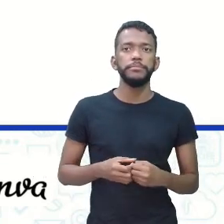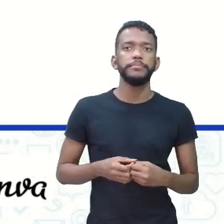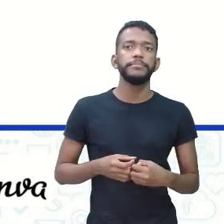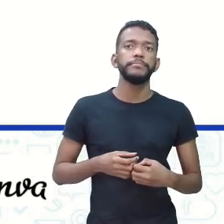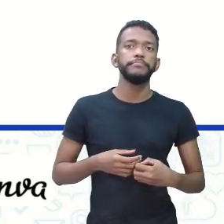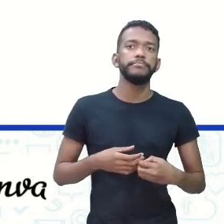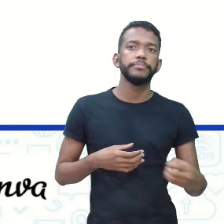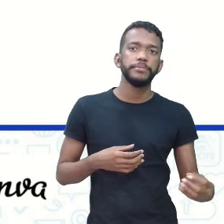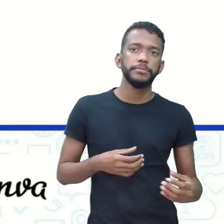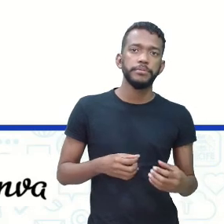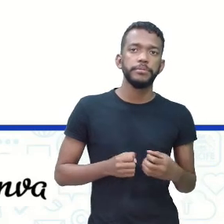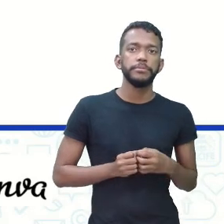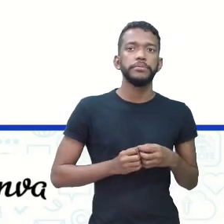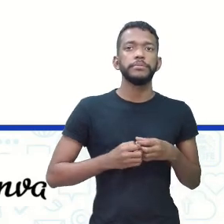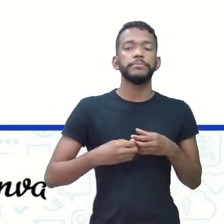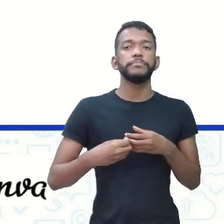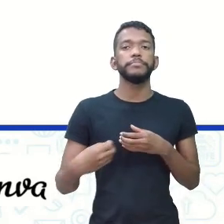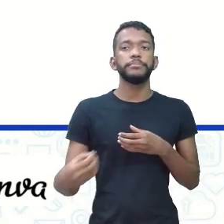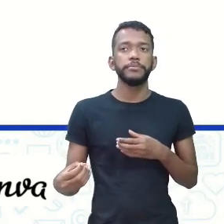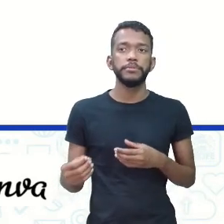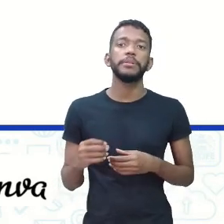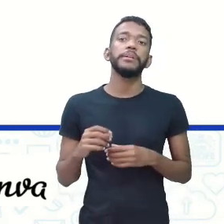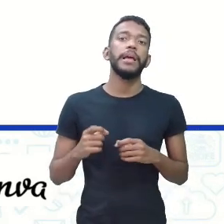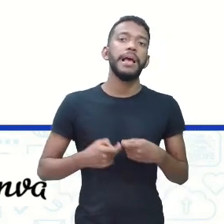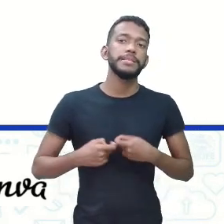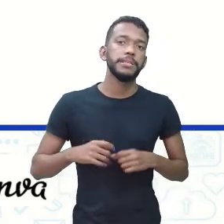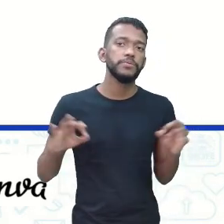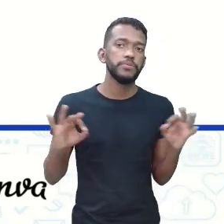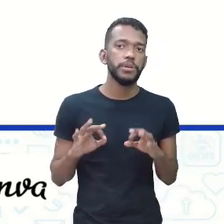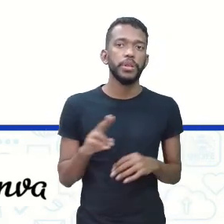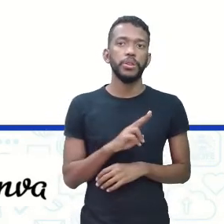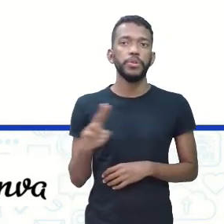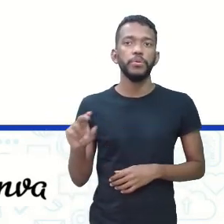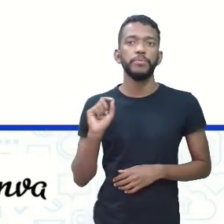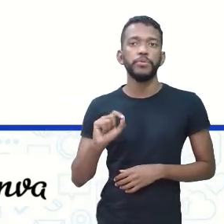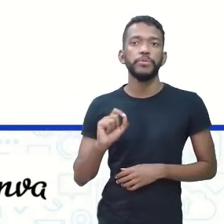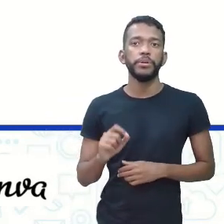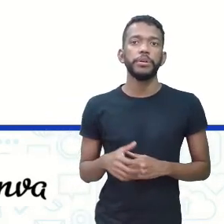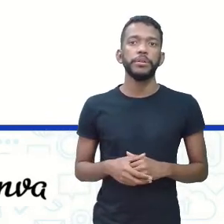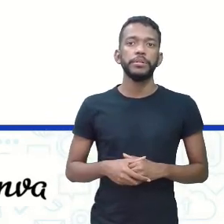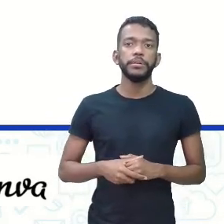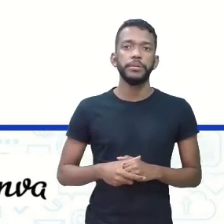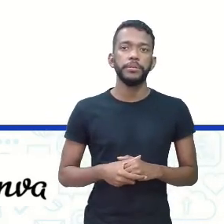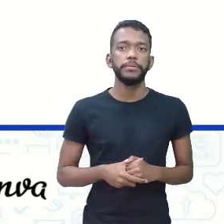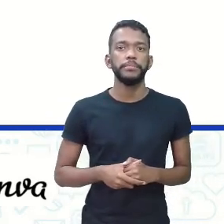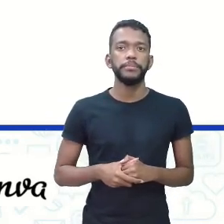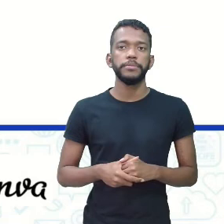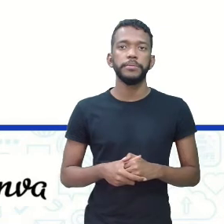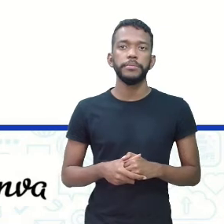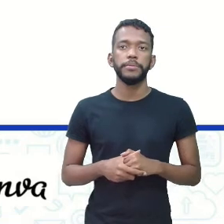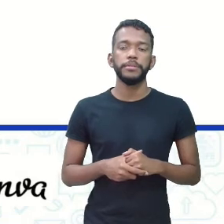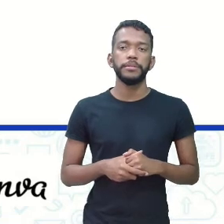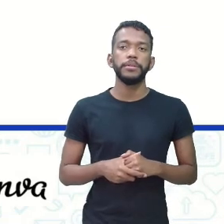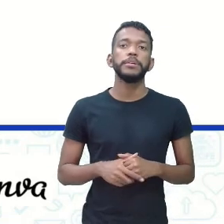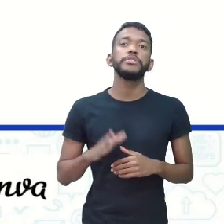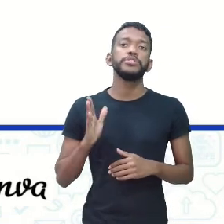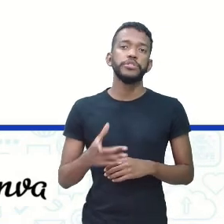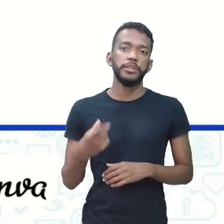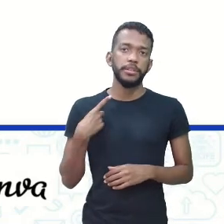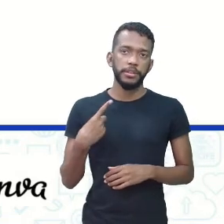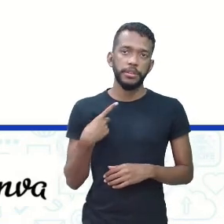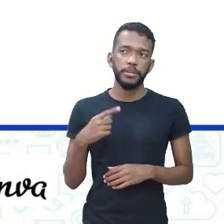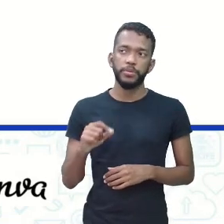Esse processo de reprodução assexuada é conhecido como? Nós vimos recentemente isso